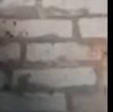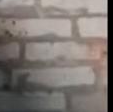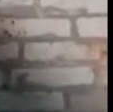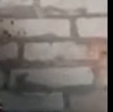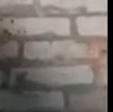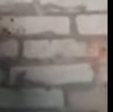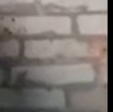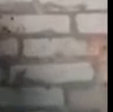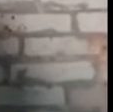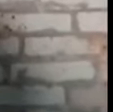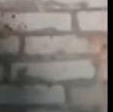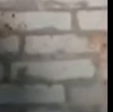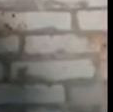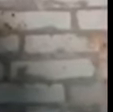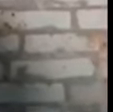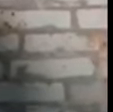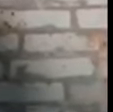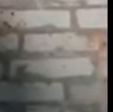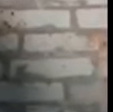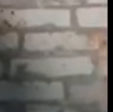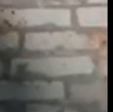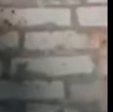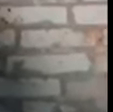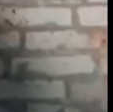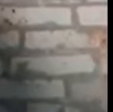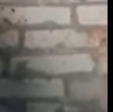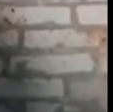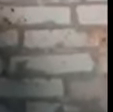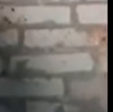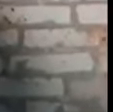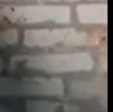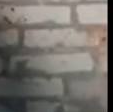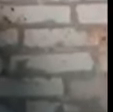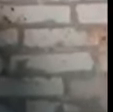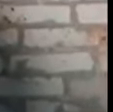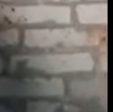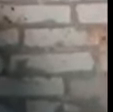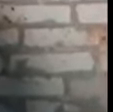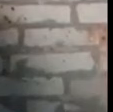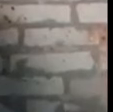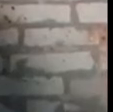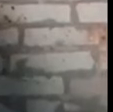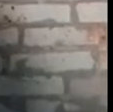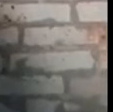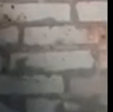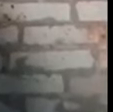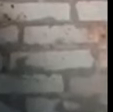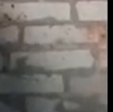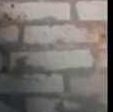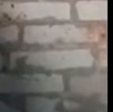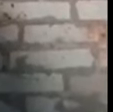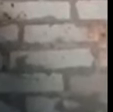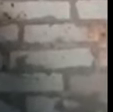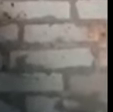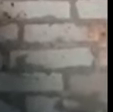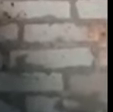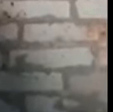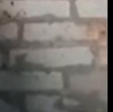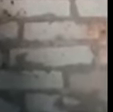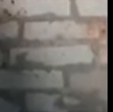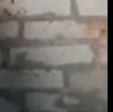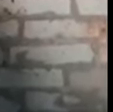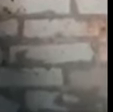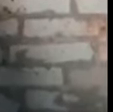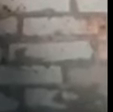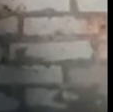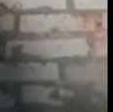barretenses para cumprimentar a nossa amada cidade pelos seus 166 anos de fundação